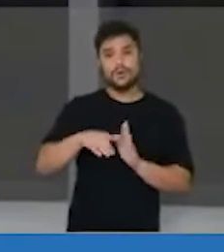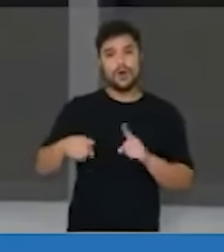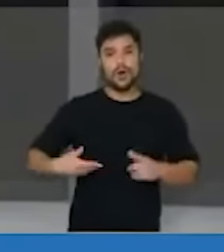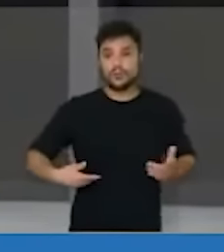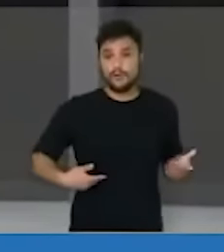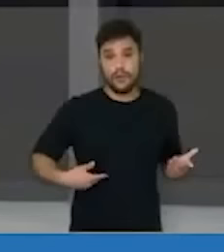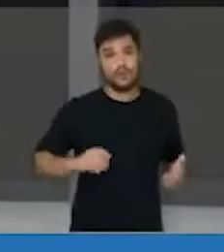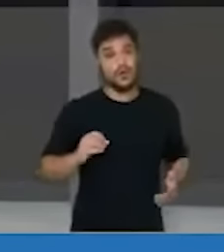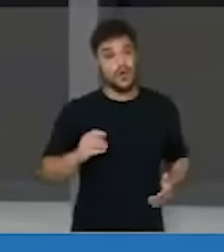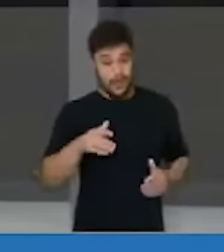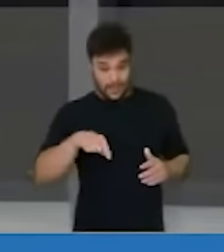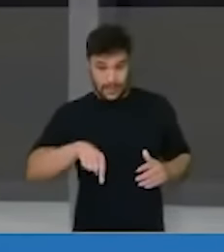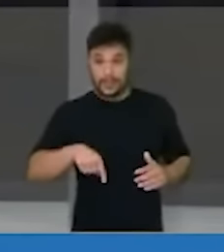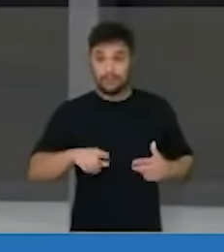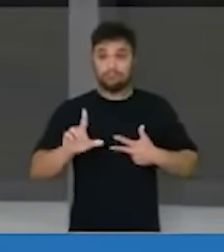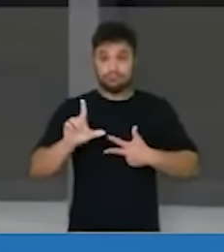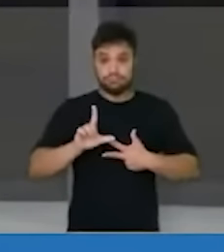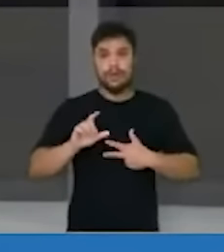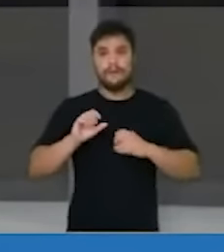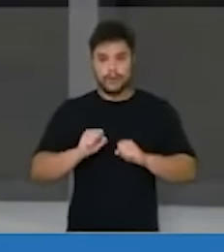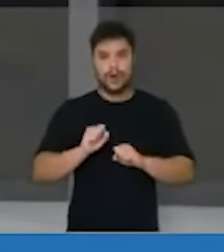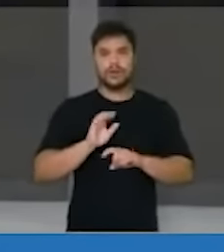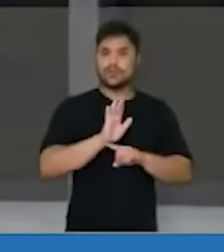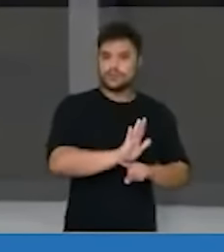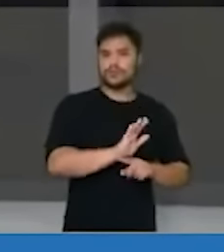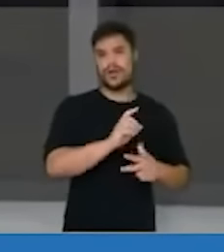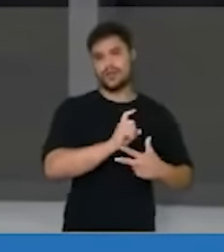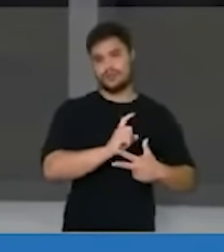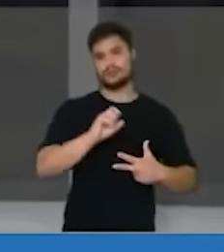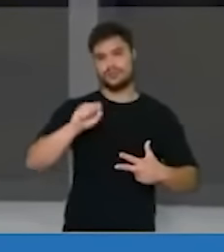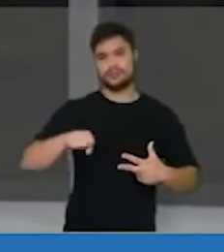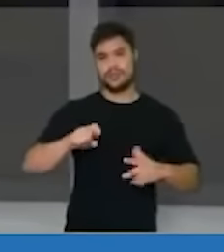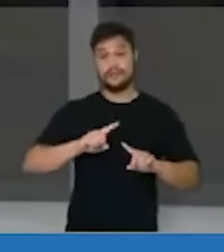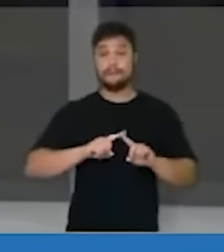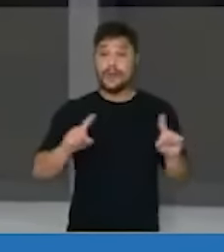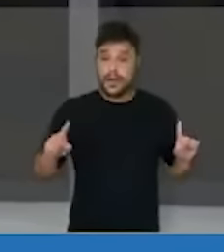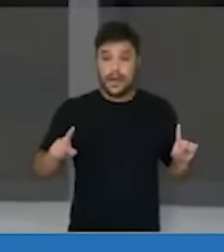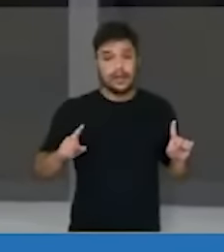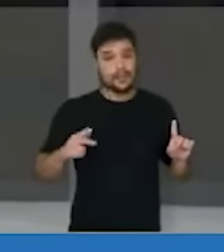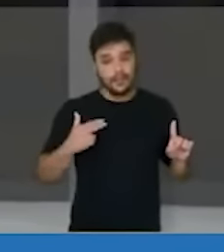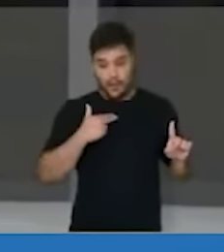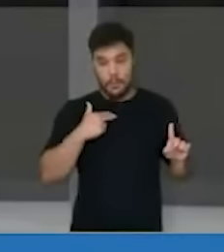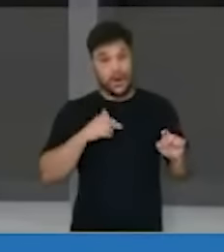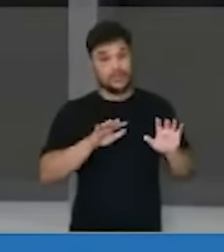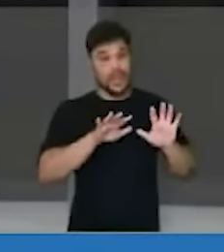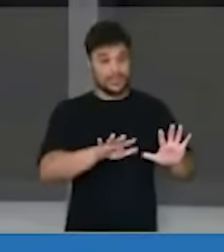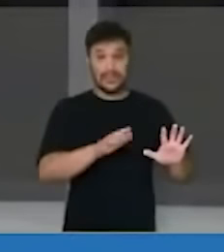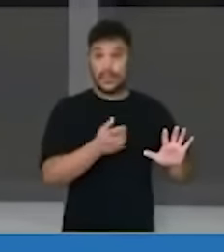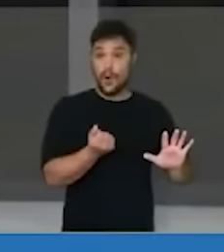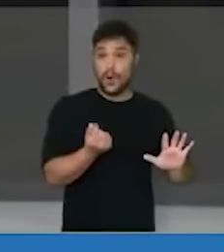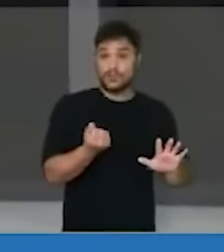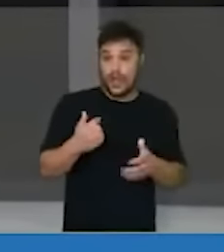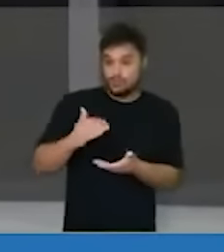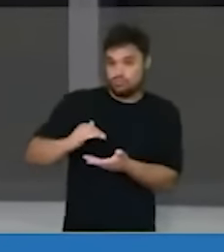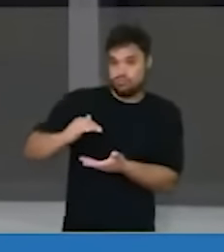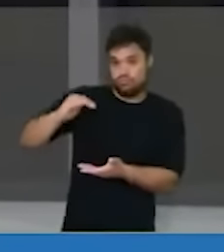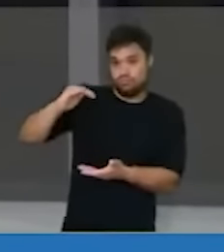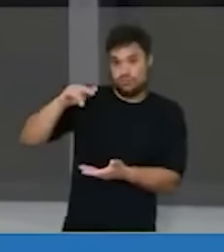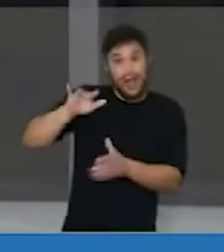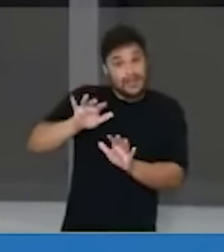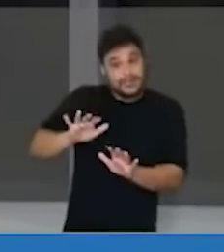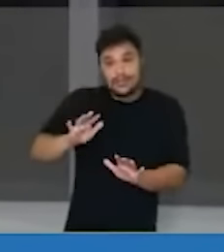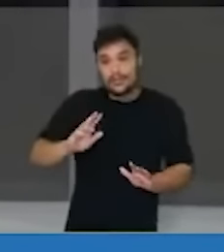O parlamento pode contribuir com o Poder Executivo, mas não nesse montante, não desse